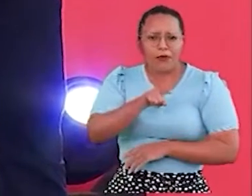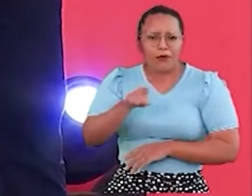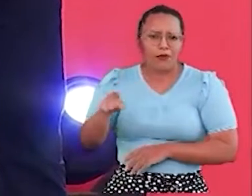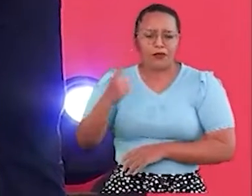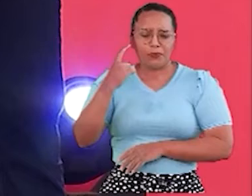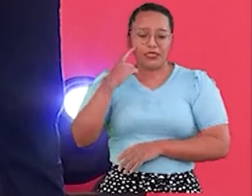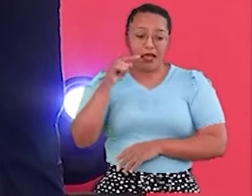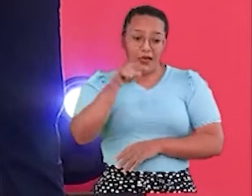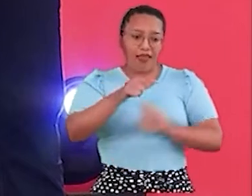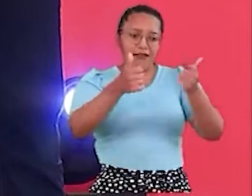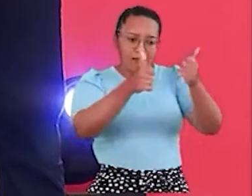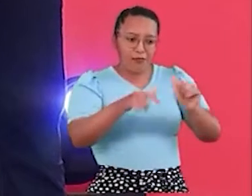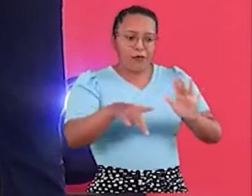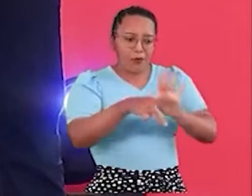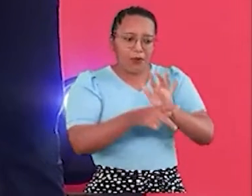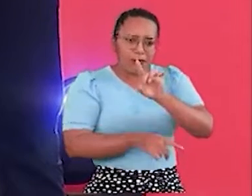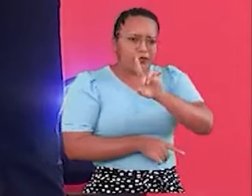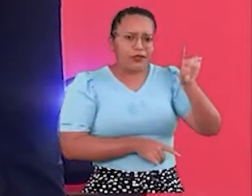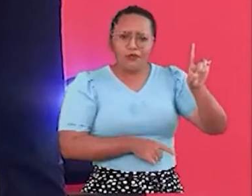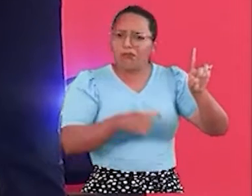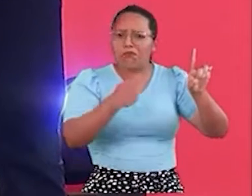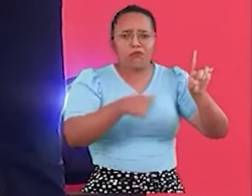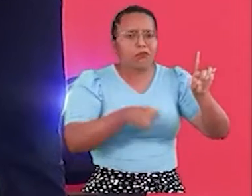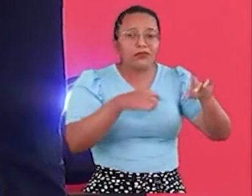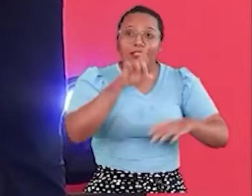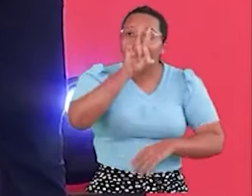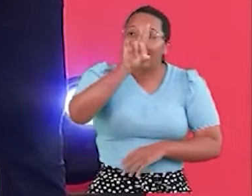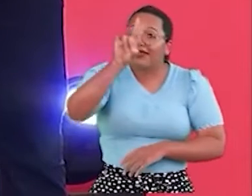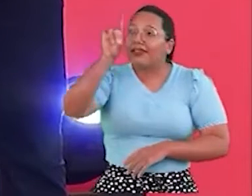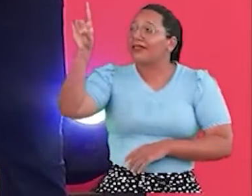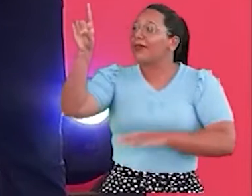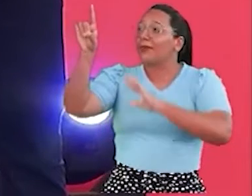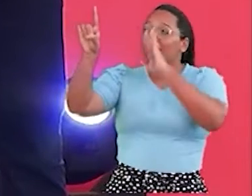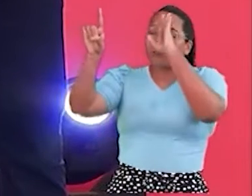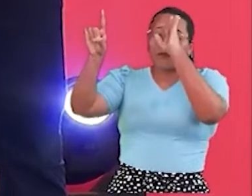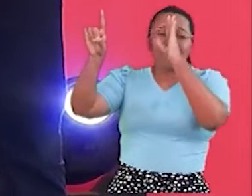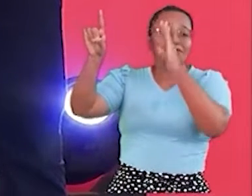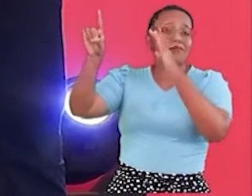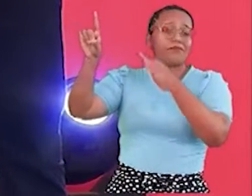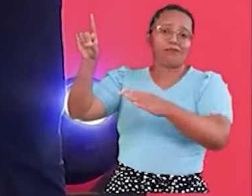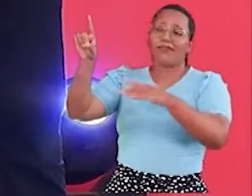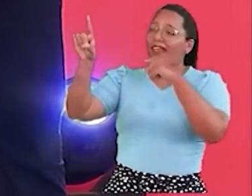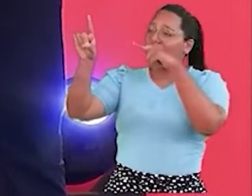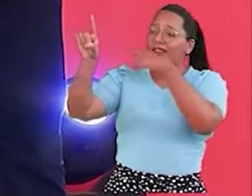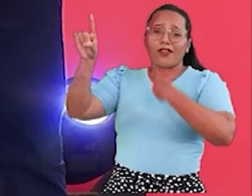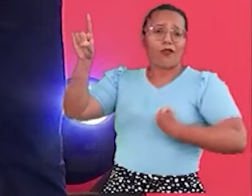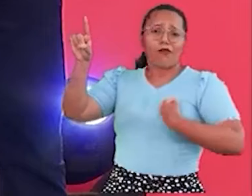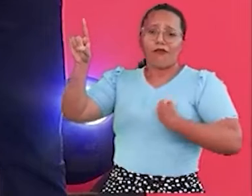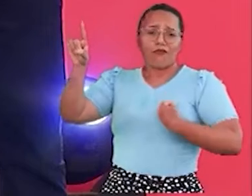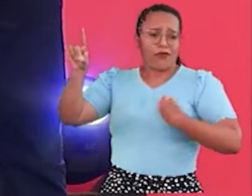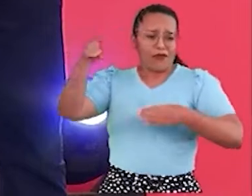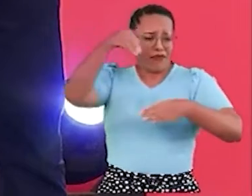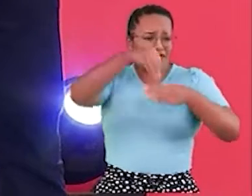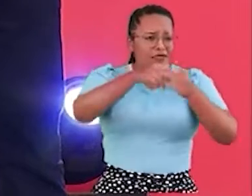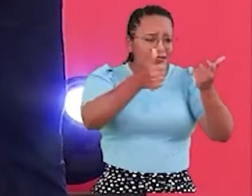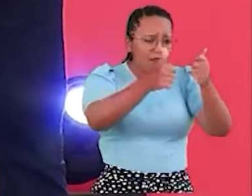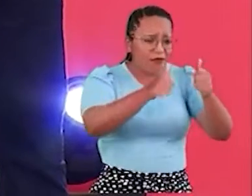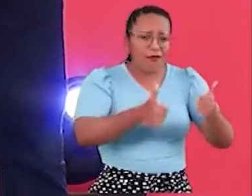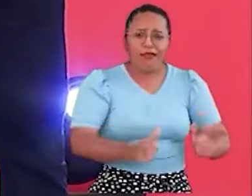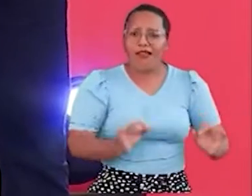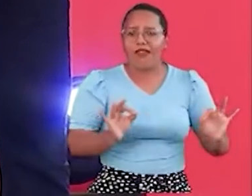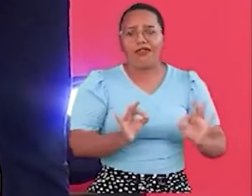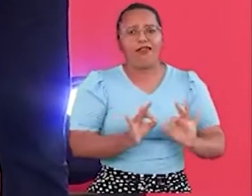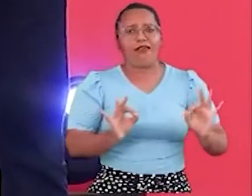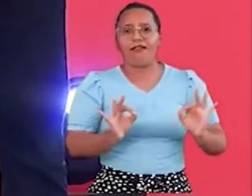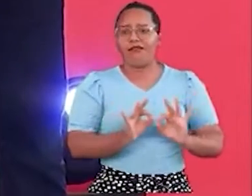personificar Deus, porque o Deus que eu sou não habita em nada